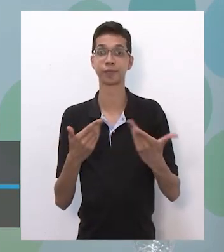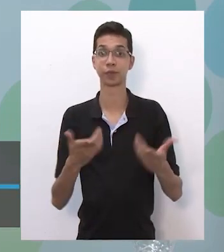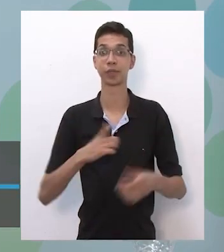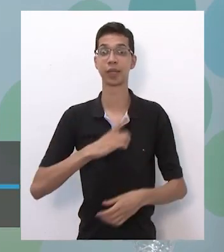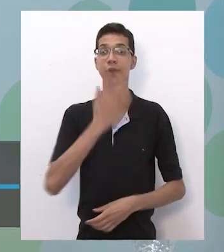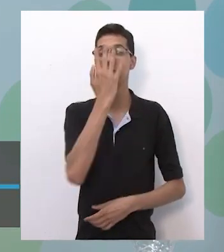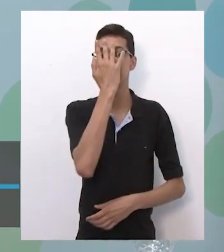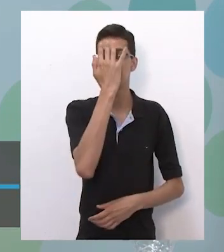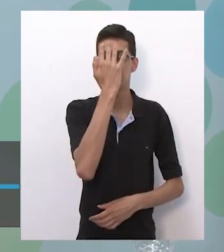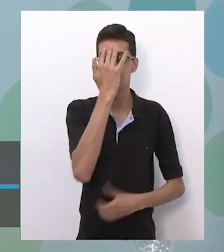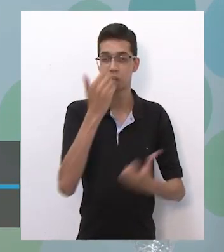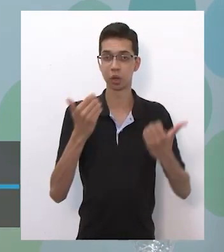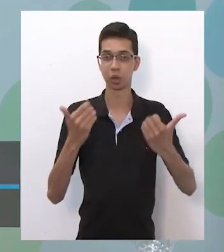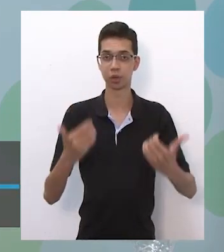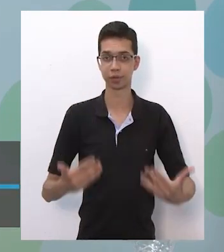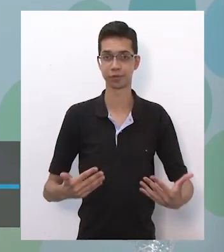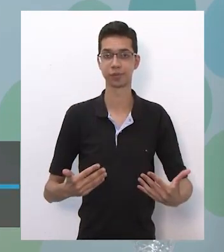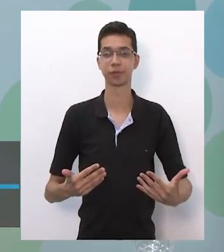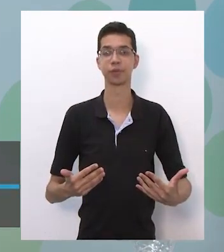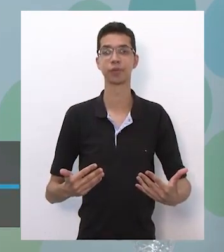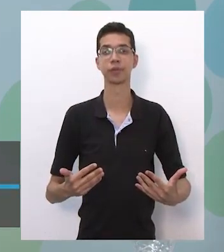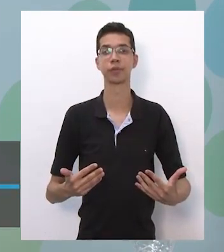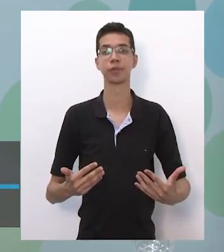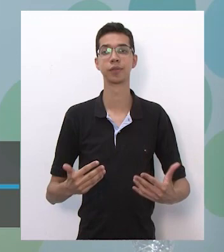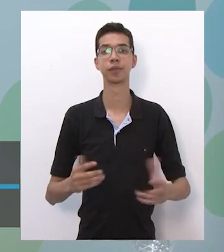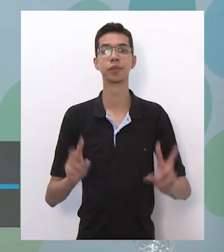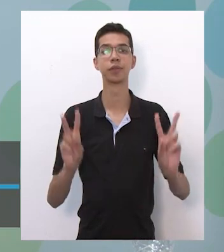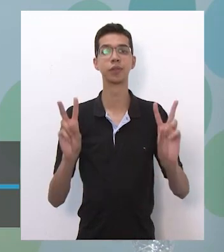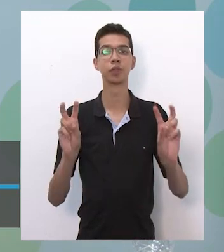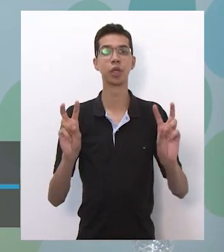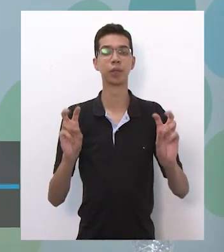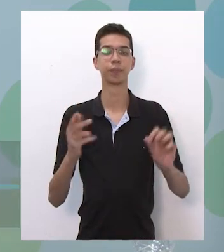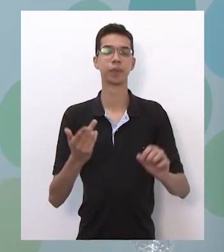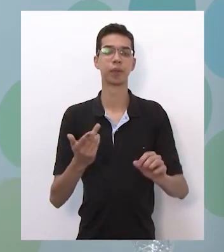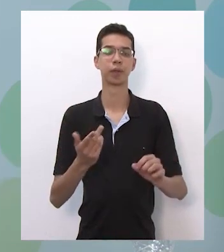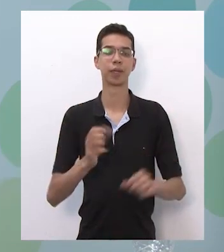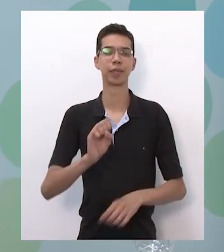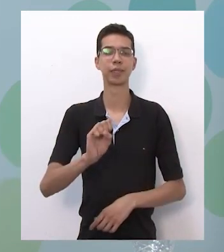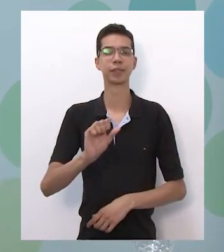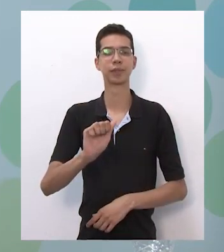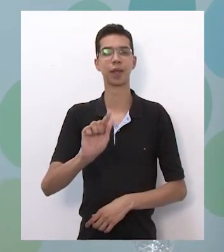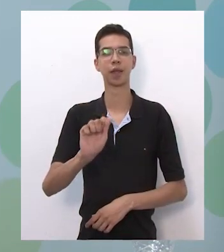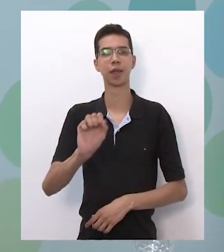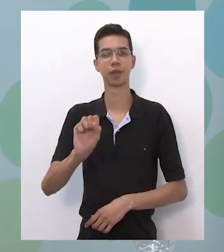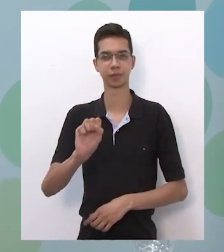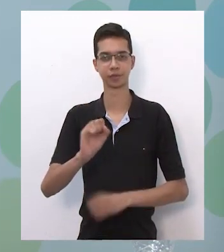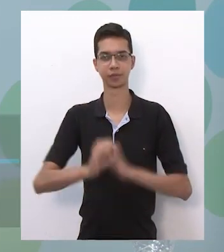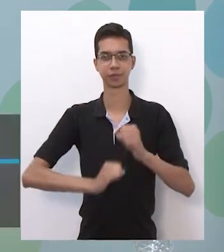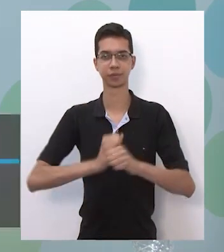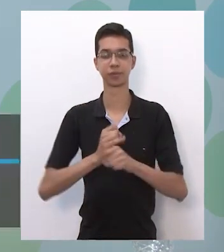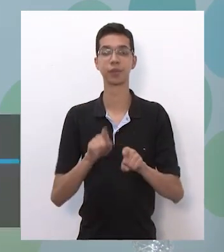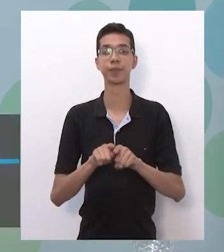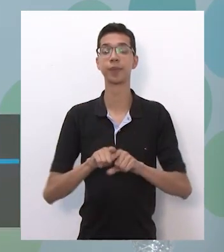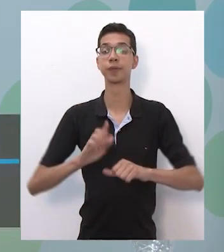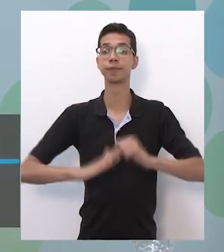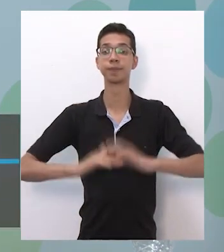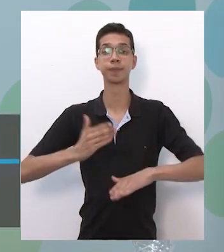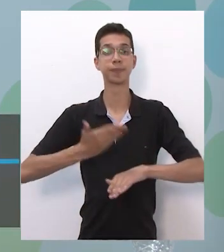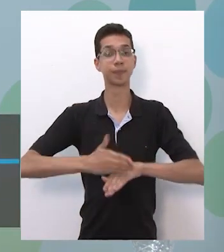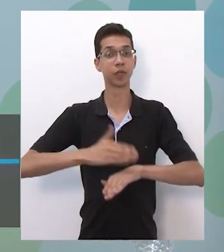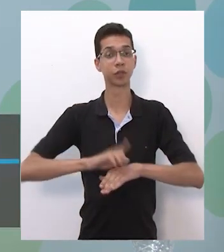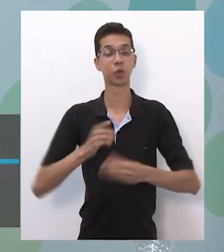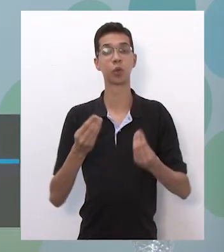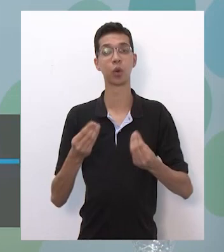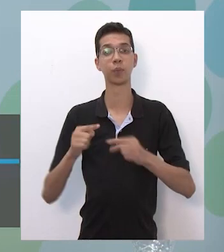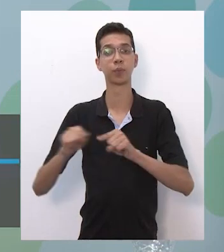teórica relacionada às rádios, né, online, e outra parte bem prática sobre como fazer isso em sala de